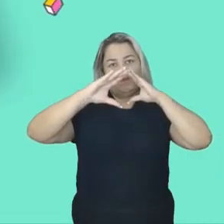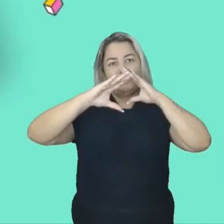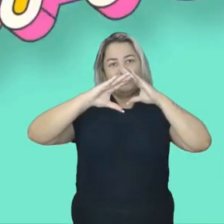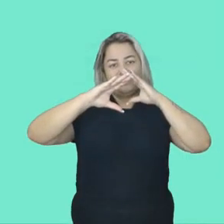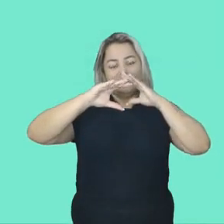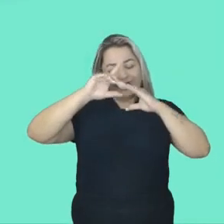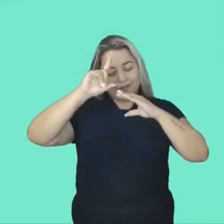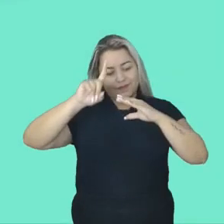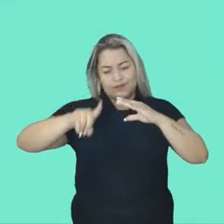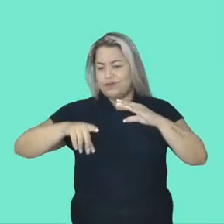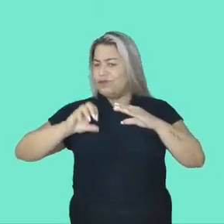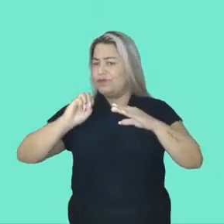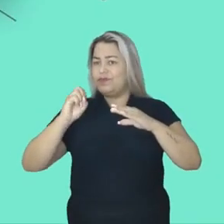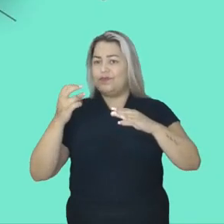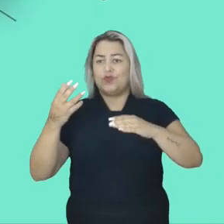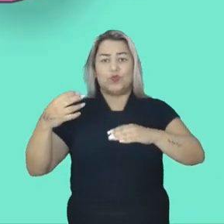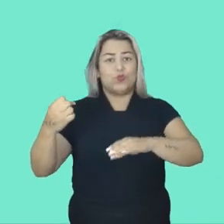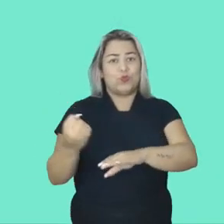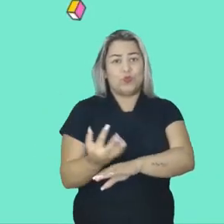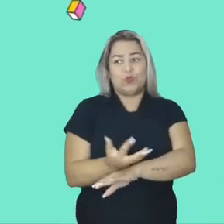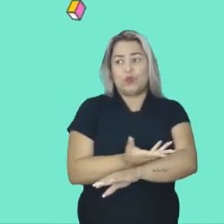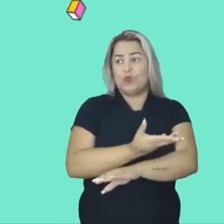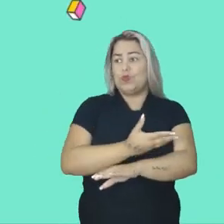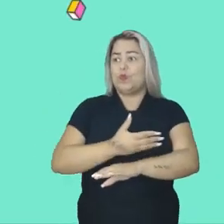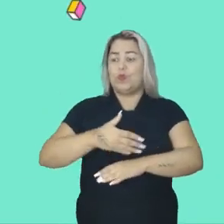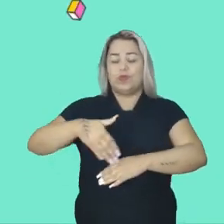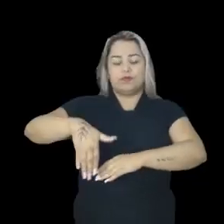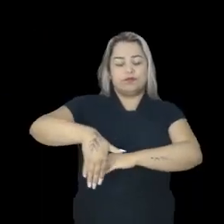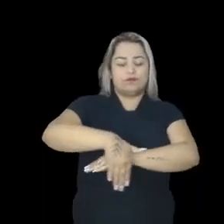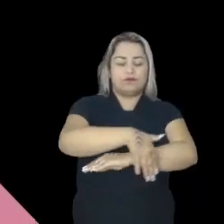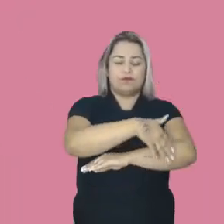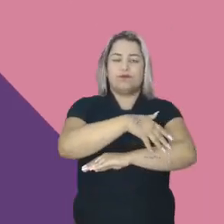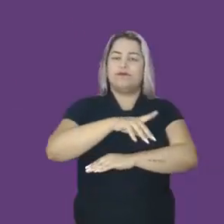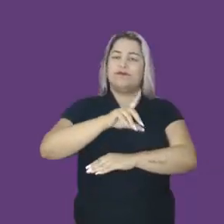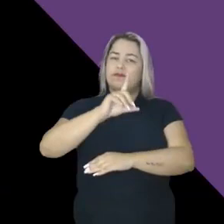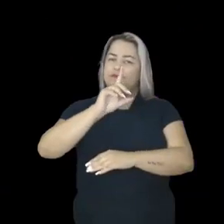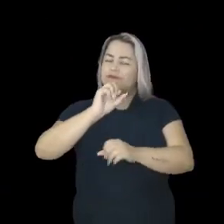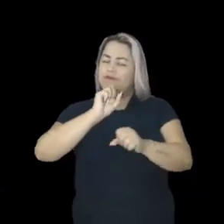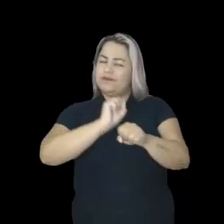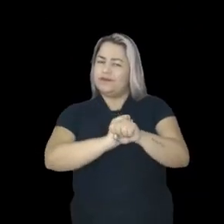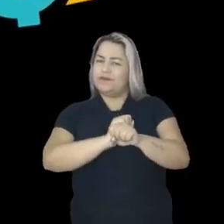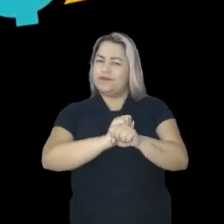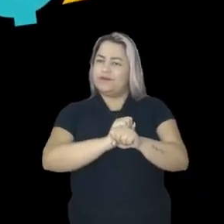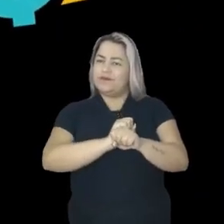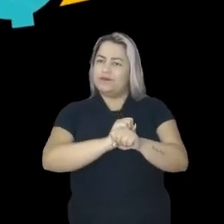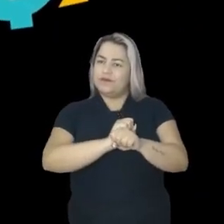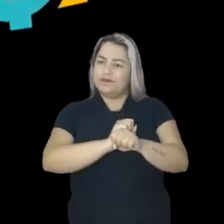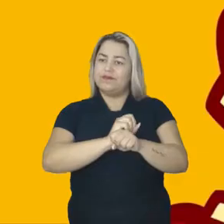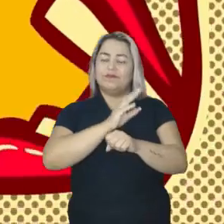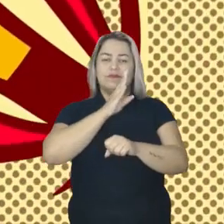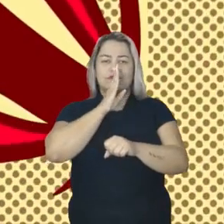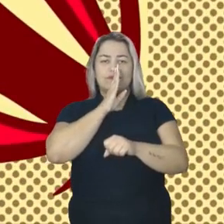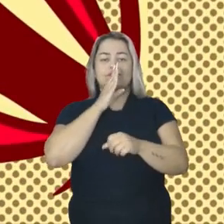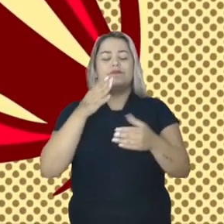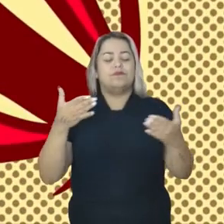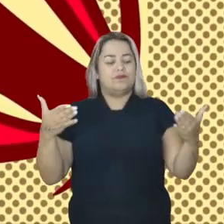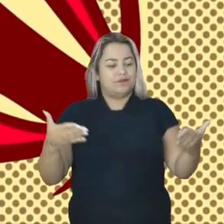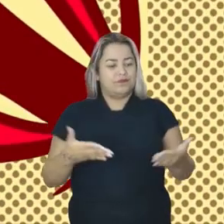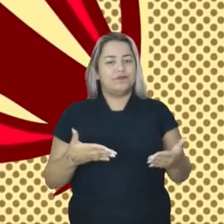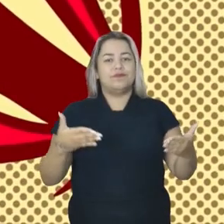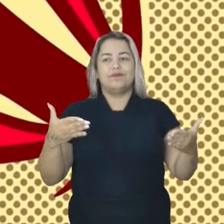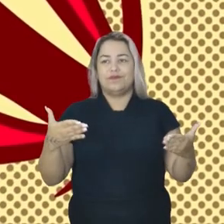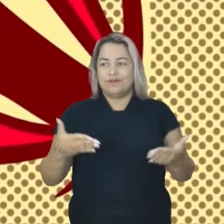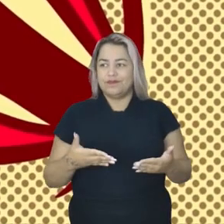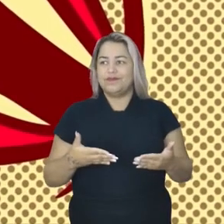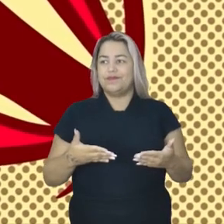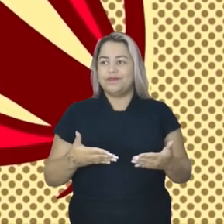Seja em casa, no campo, na rua ou na praça. Chega de mordaça,